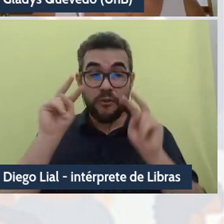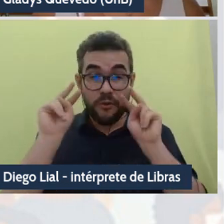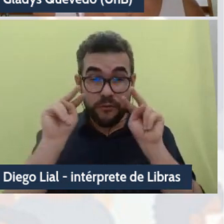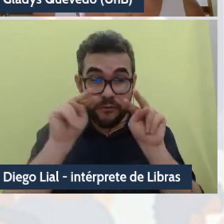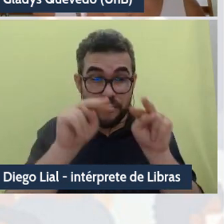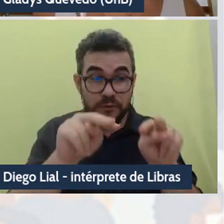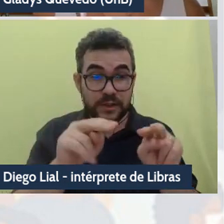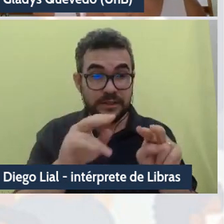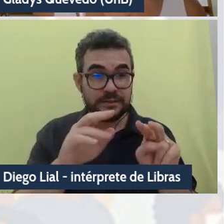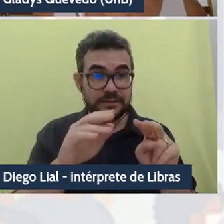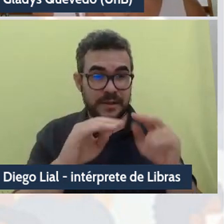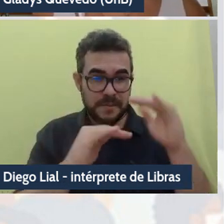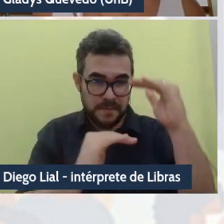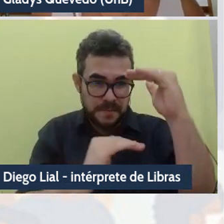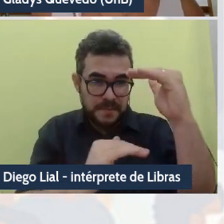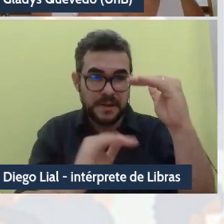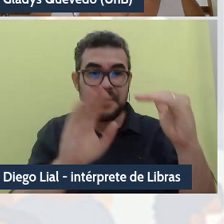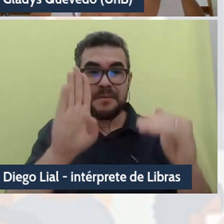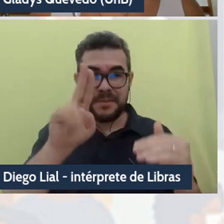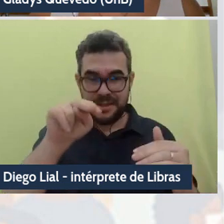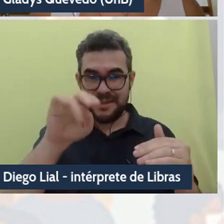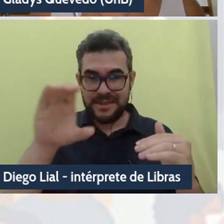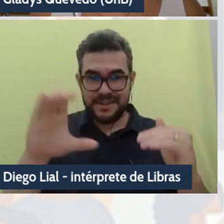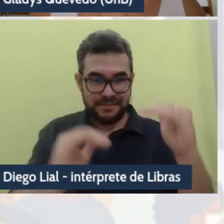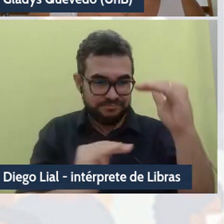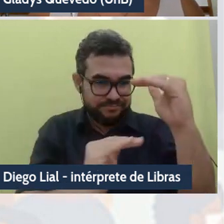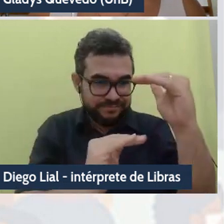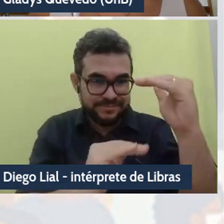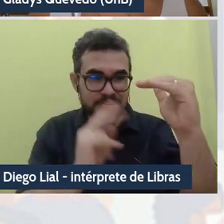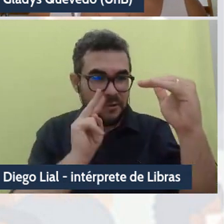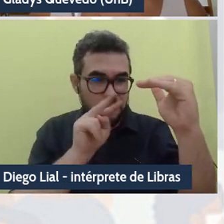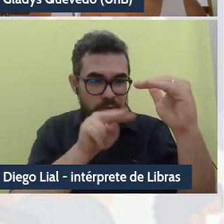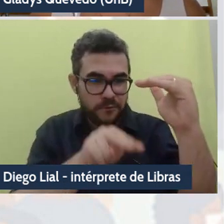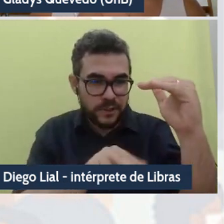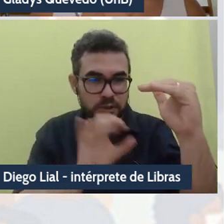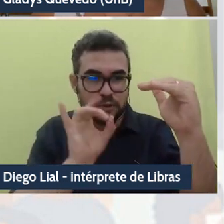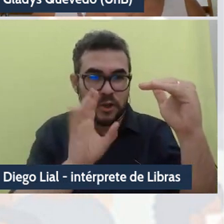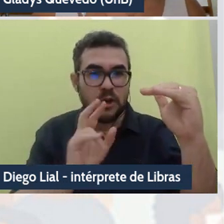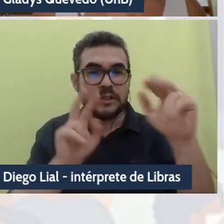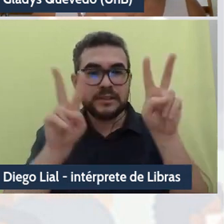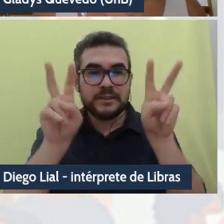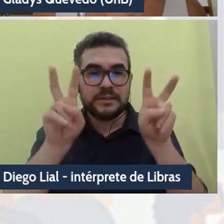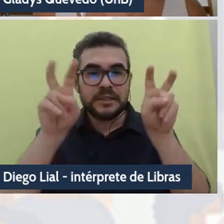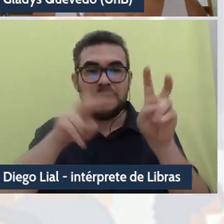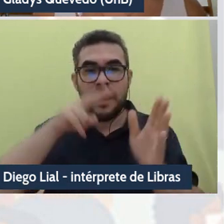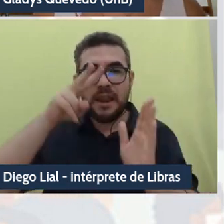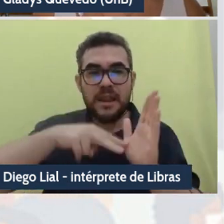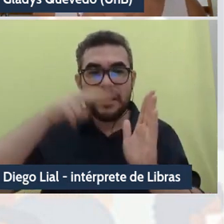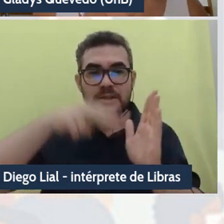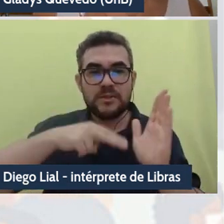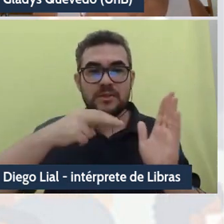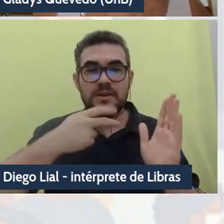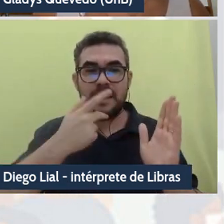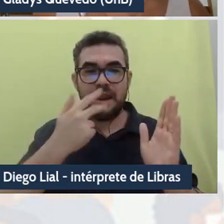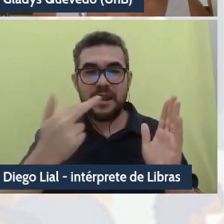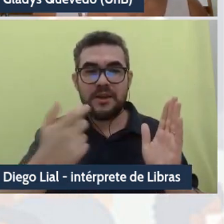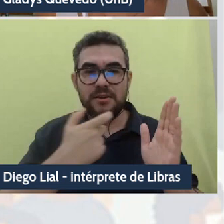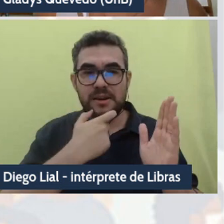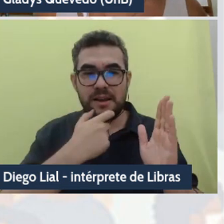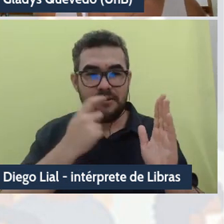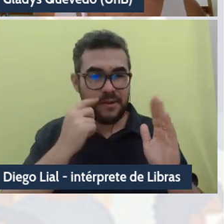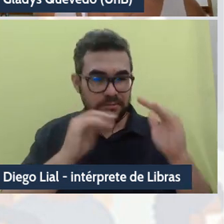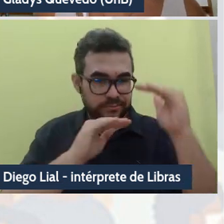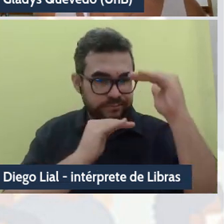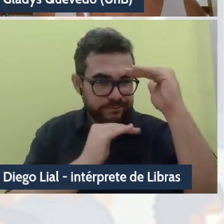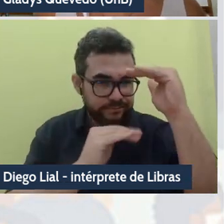em língua inglesa, e comparar com as diretrizes curriculares nacionais, a gente vai ver que não houve muita